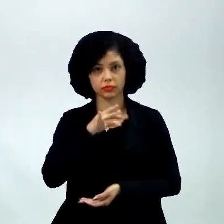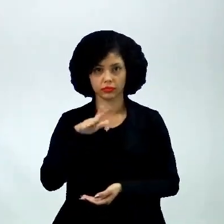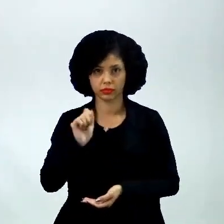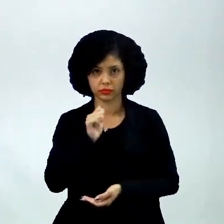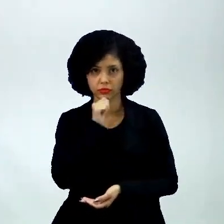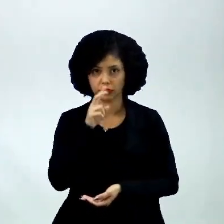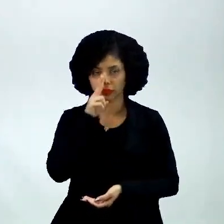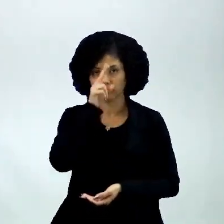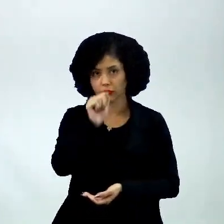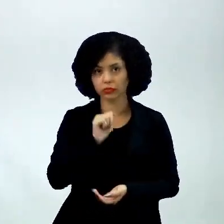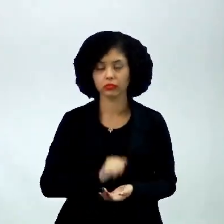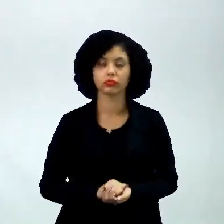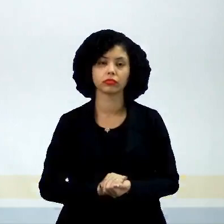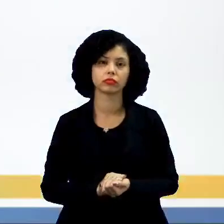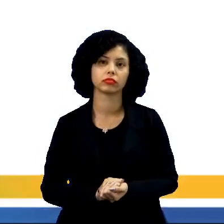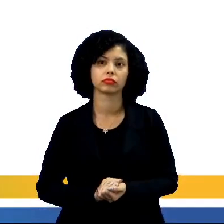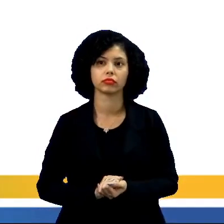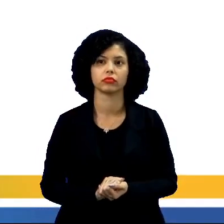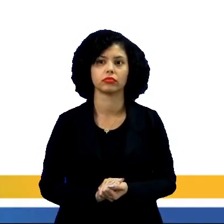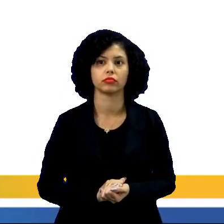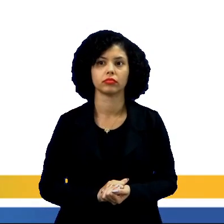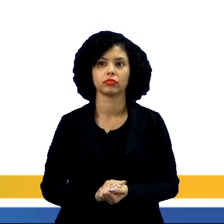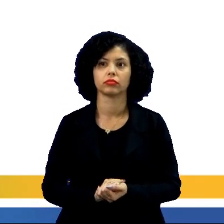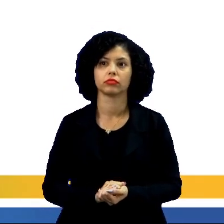da força da gravidade, tá?